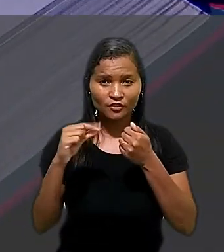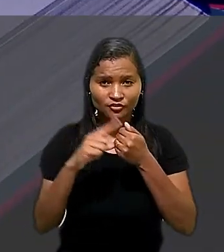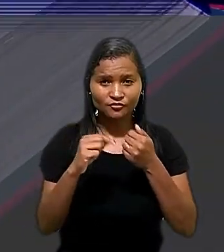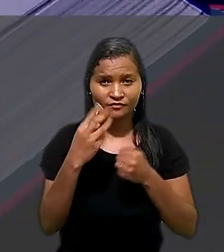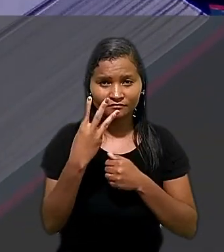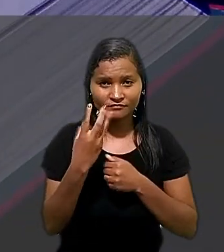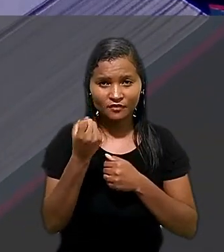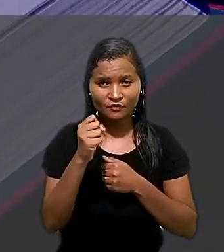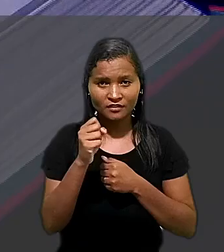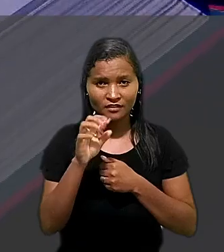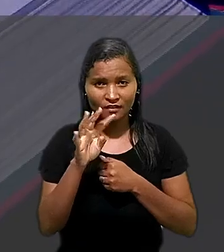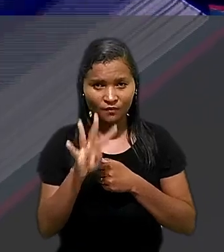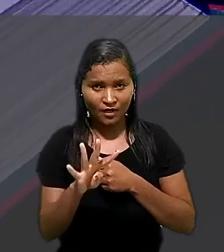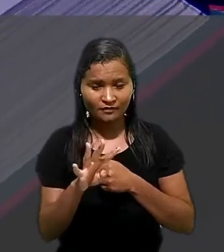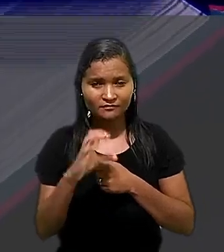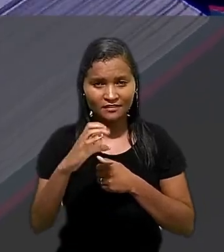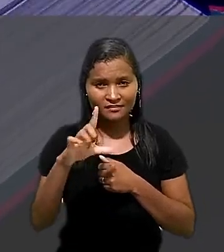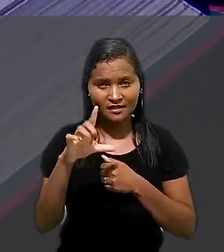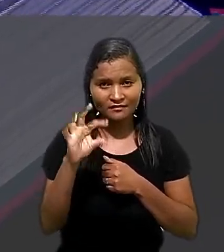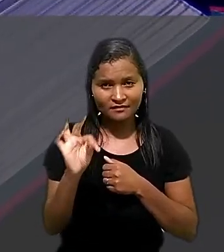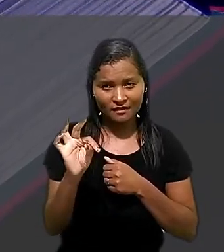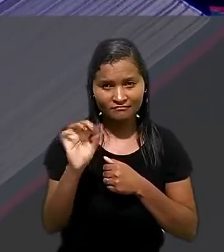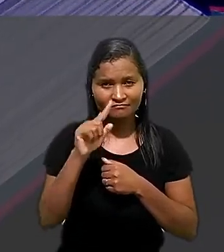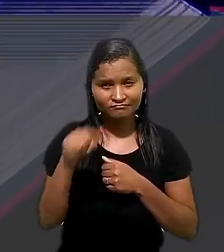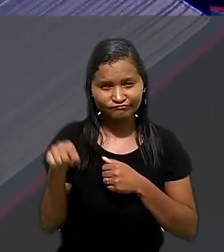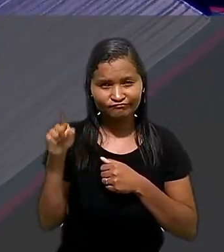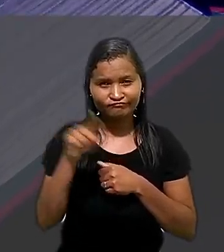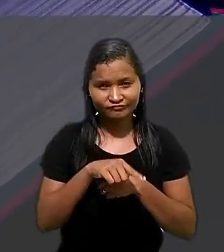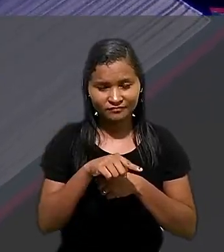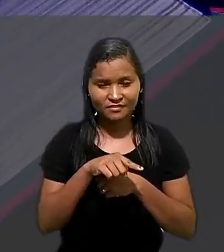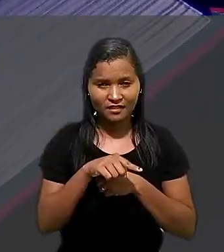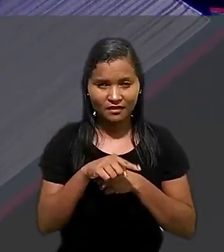artigo 384 da CLT, extinto pela Lei